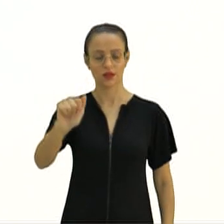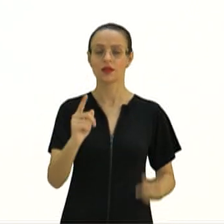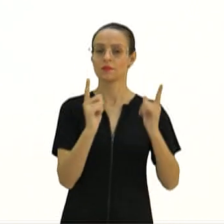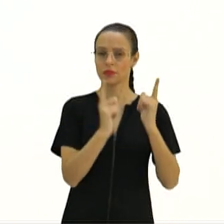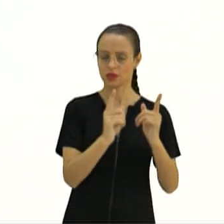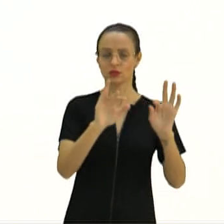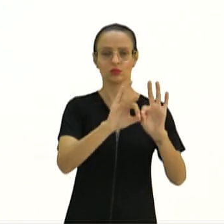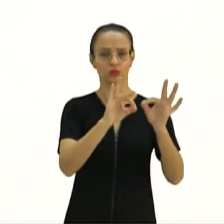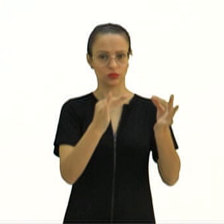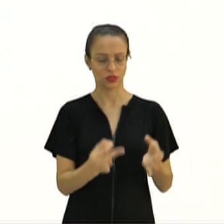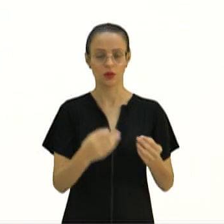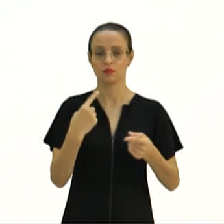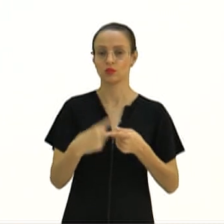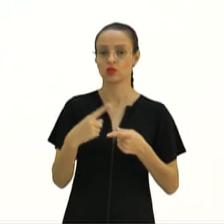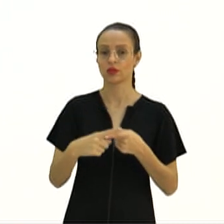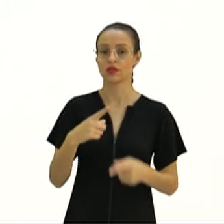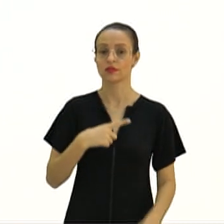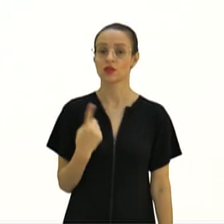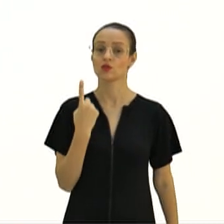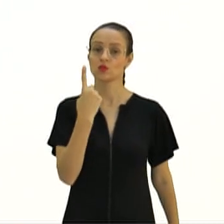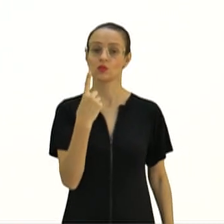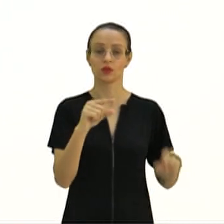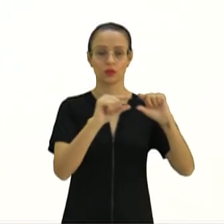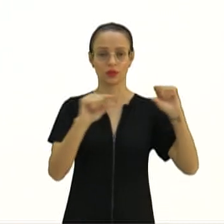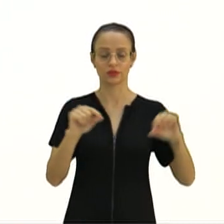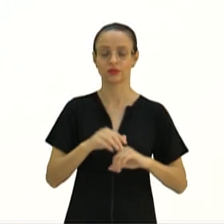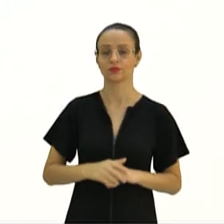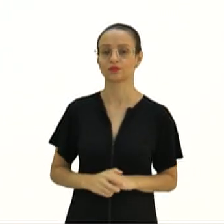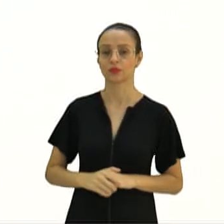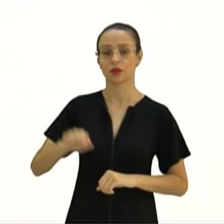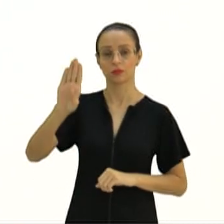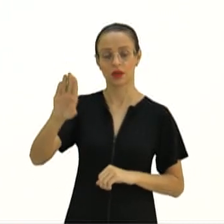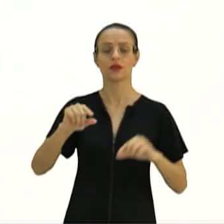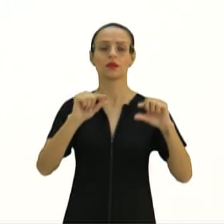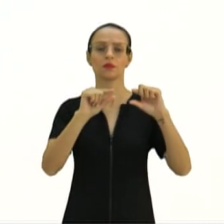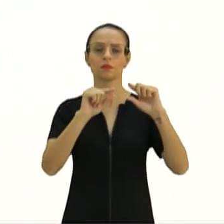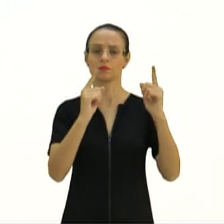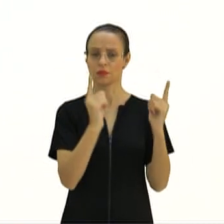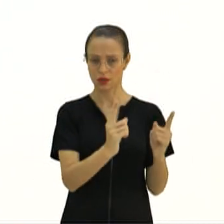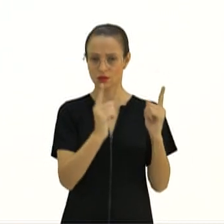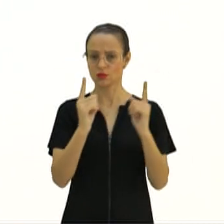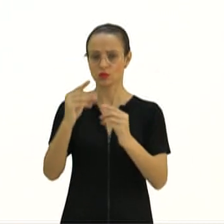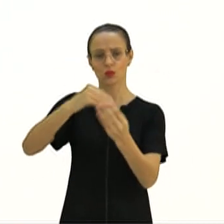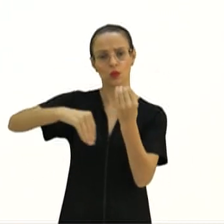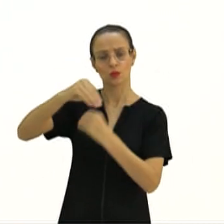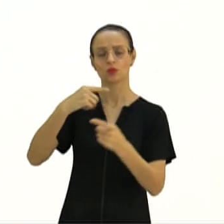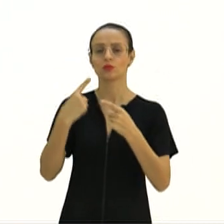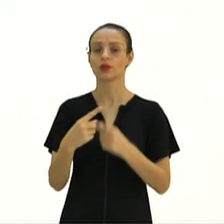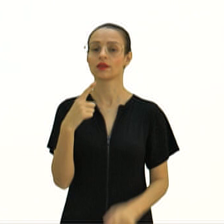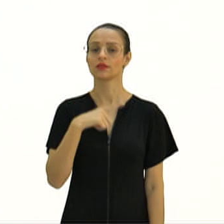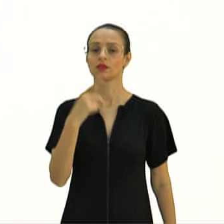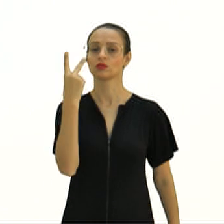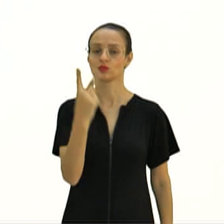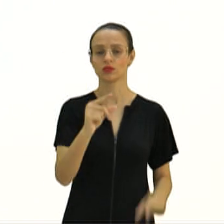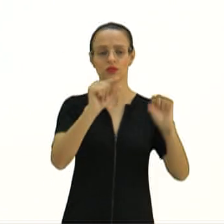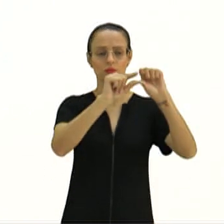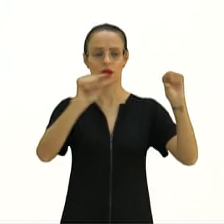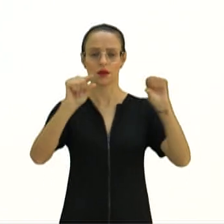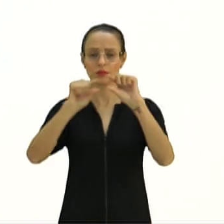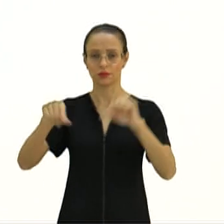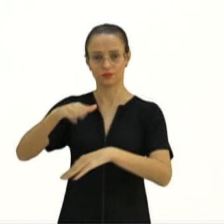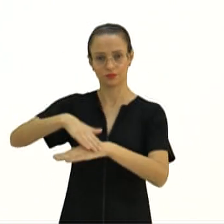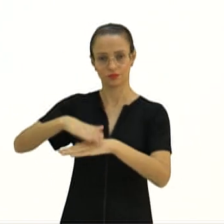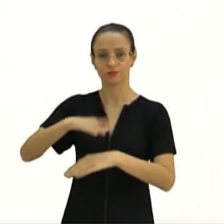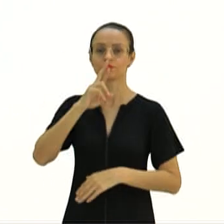período simples, pois há uma oração. B, um período composto, pois há 2 orações.